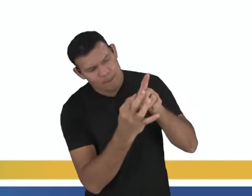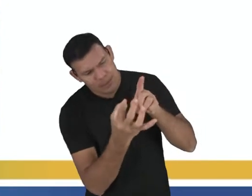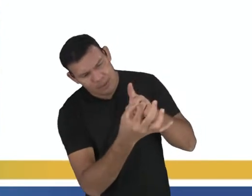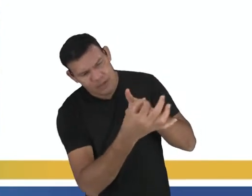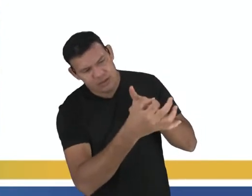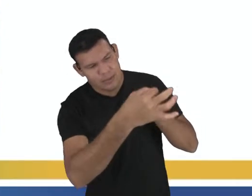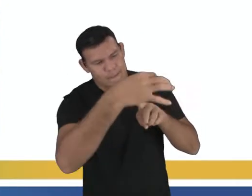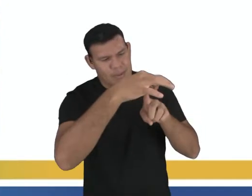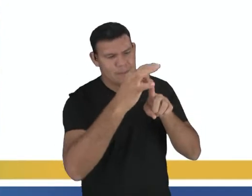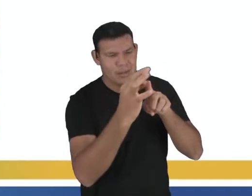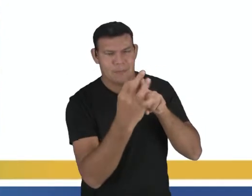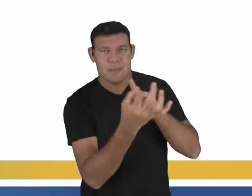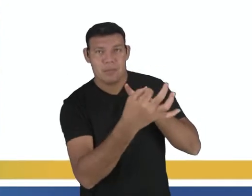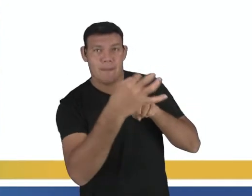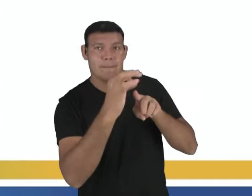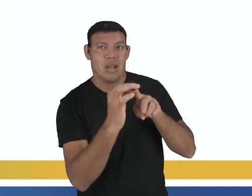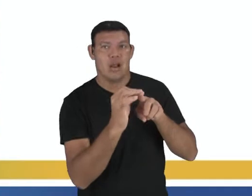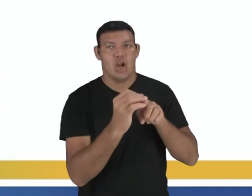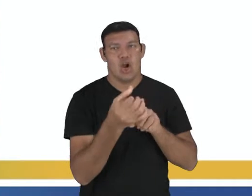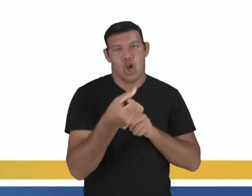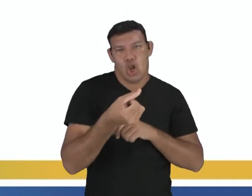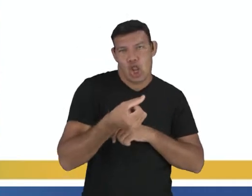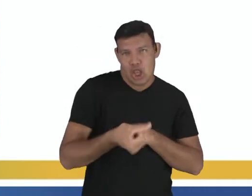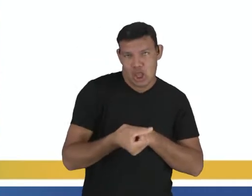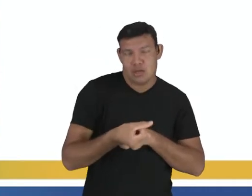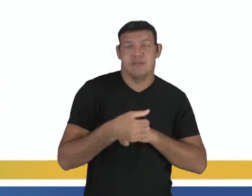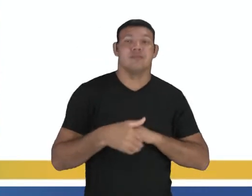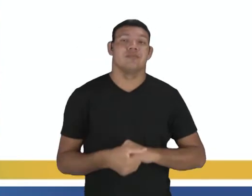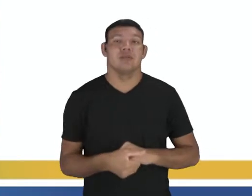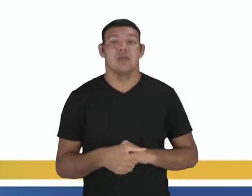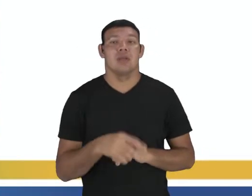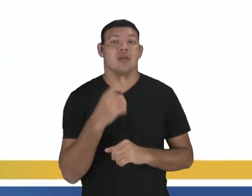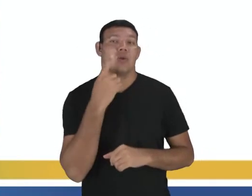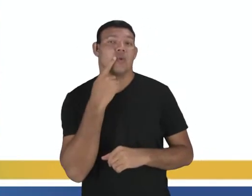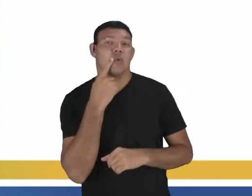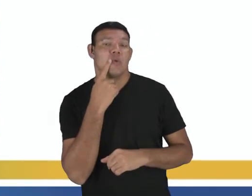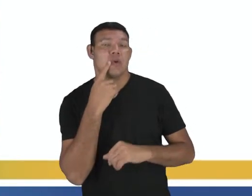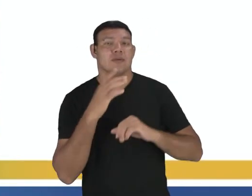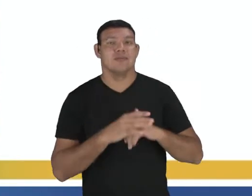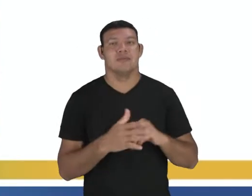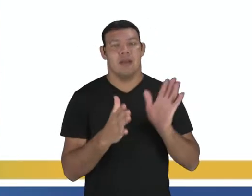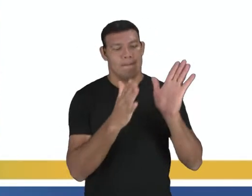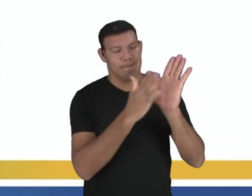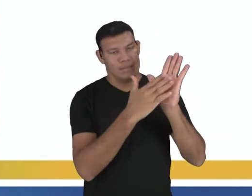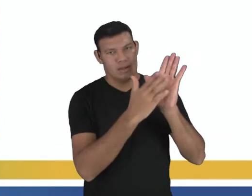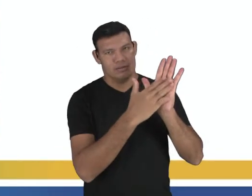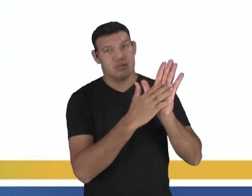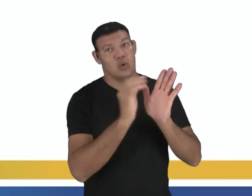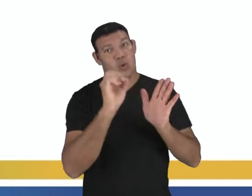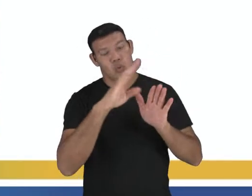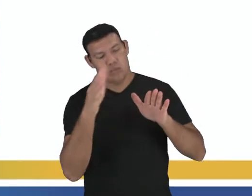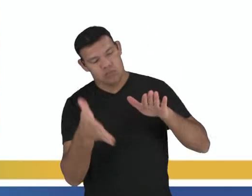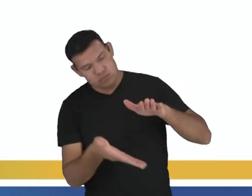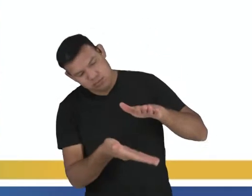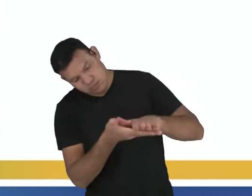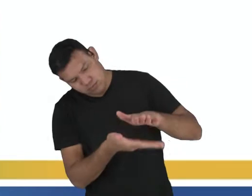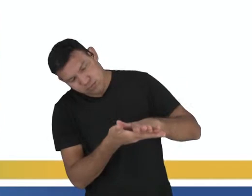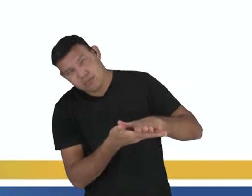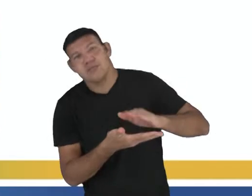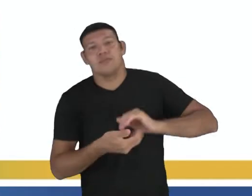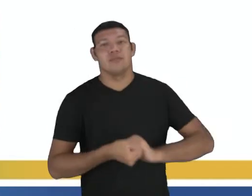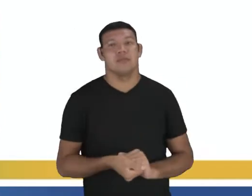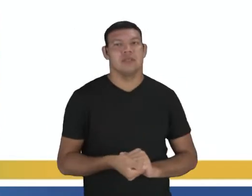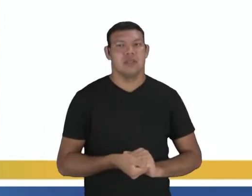genitais ou em torno deles, na região anal, na boca, na palma das mãos, né, ou na planta dos pés.